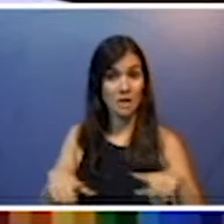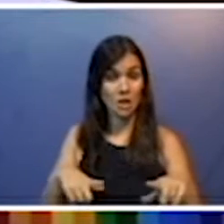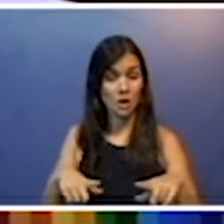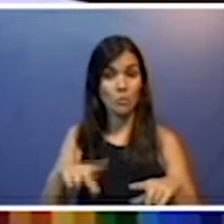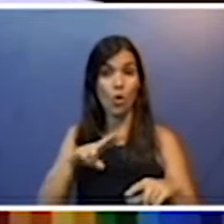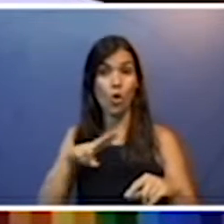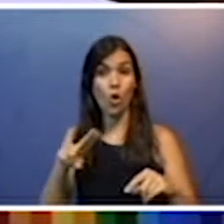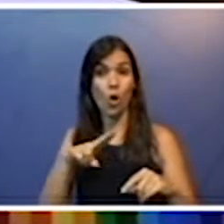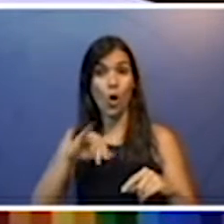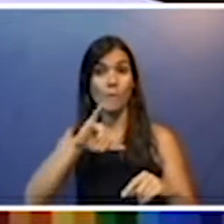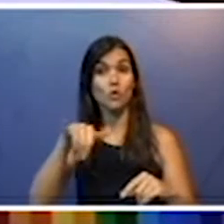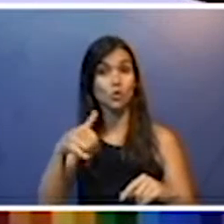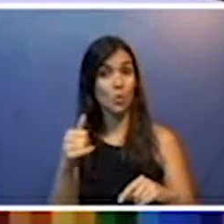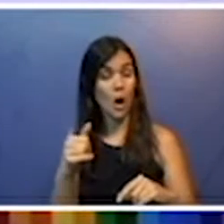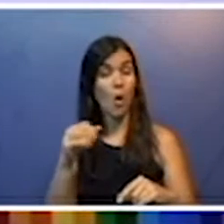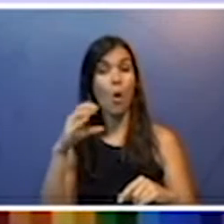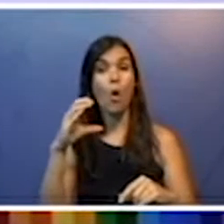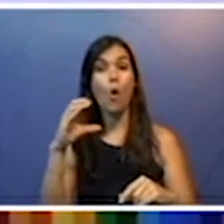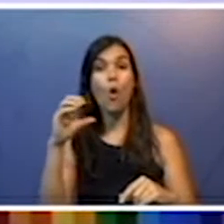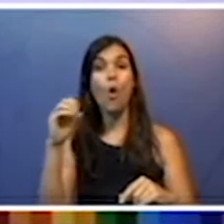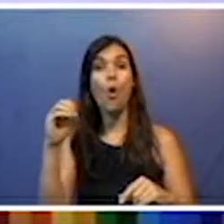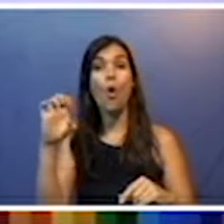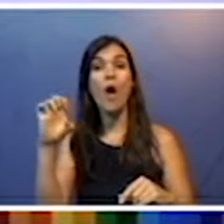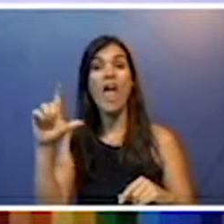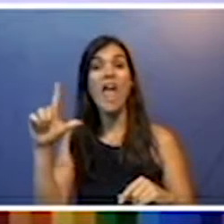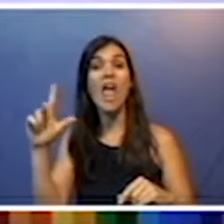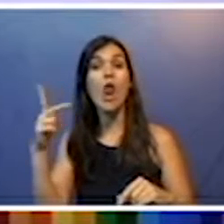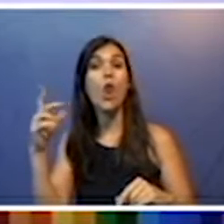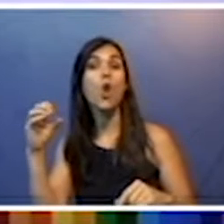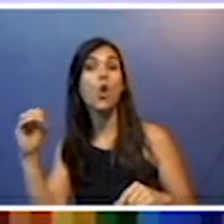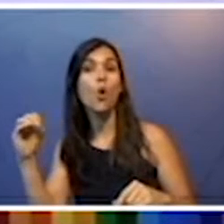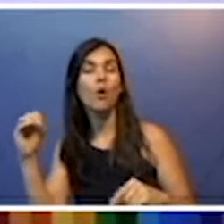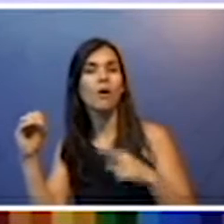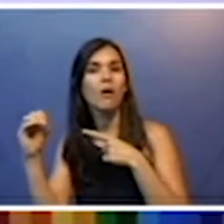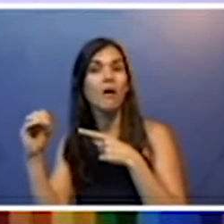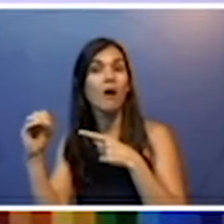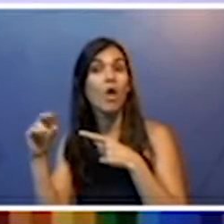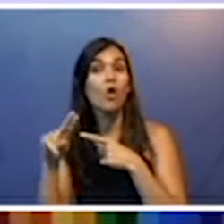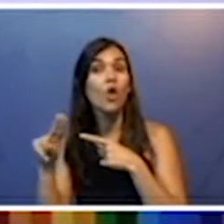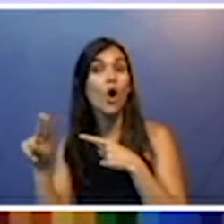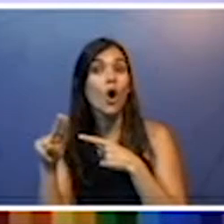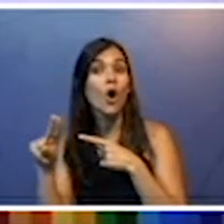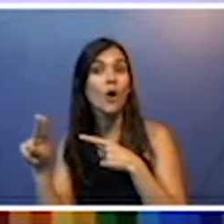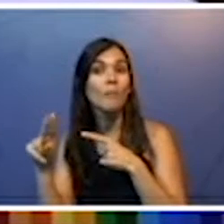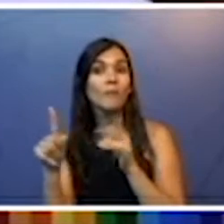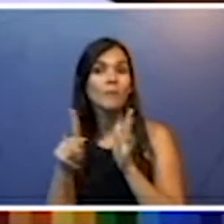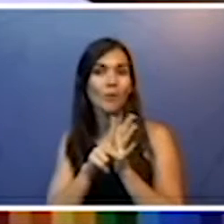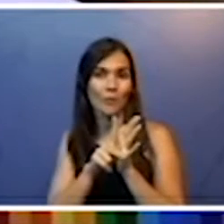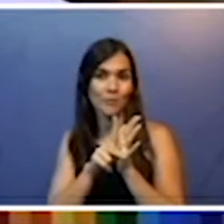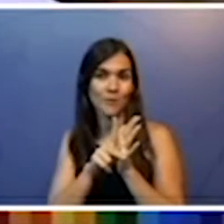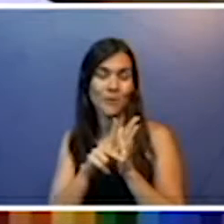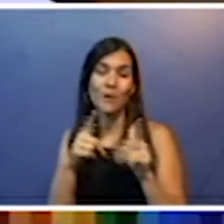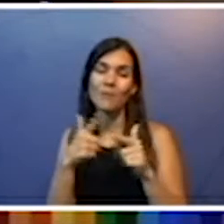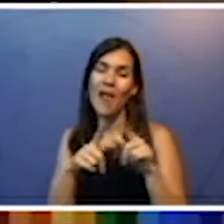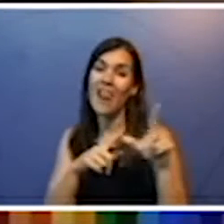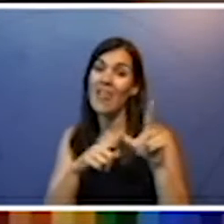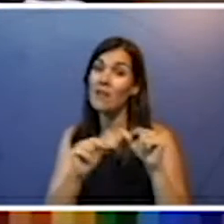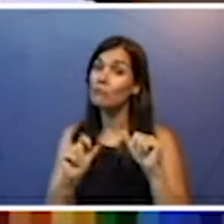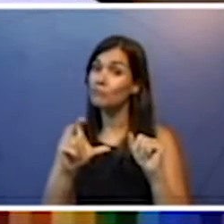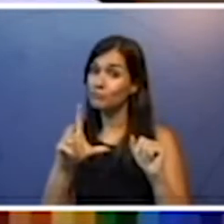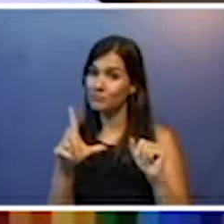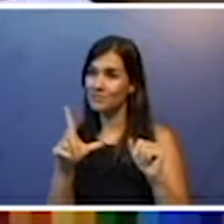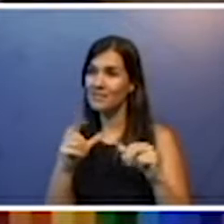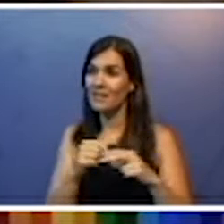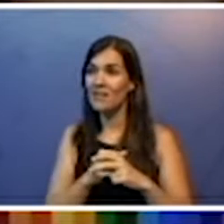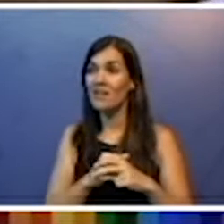chama João Coelho. Então, aqui, ó, é um nome próprio. E a